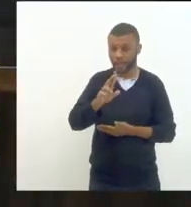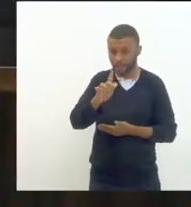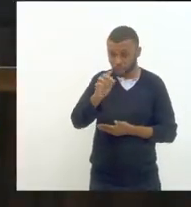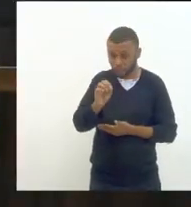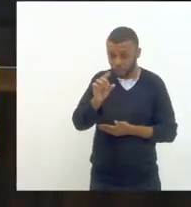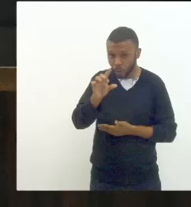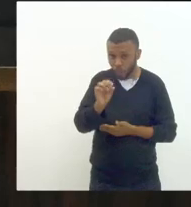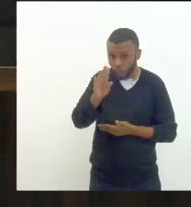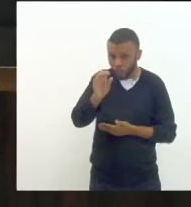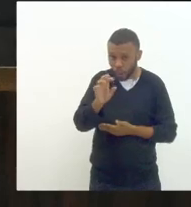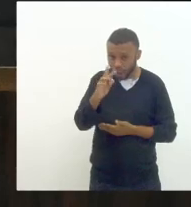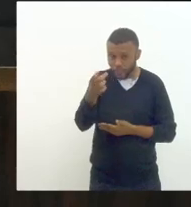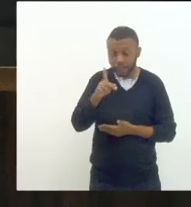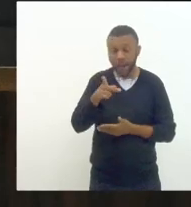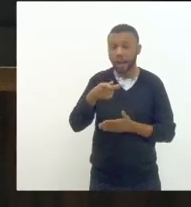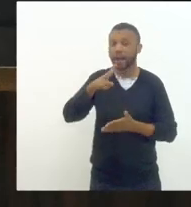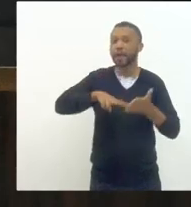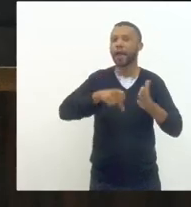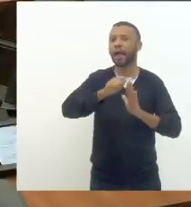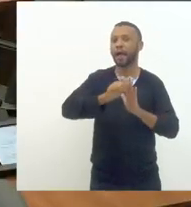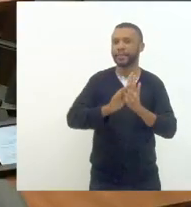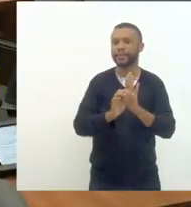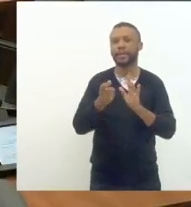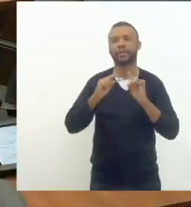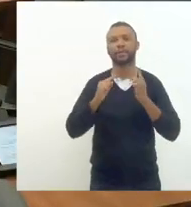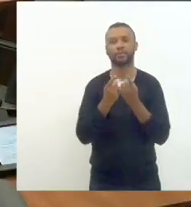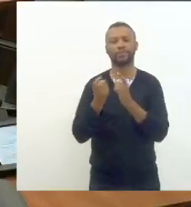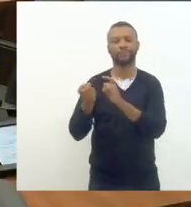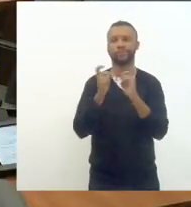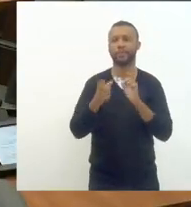Loubach a fazer a leitura da ata da sessão anterior.